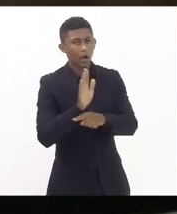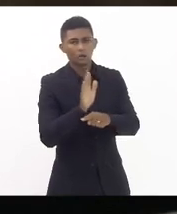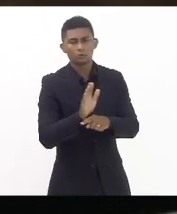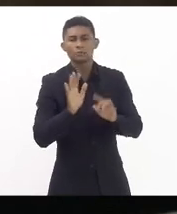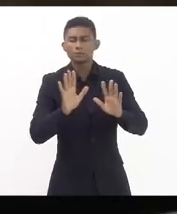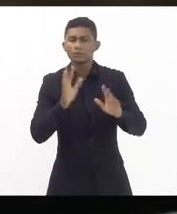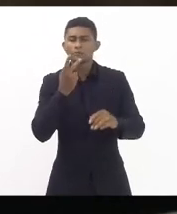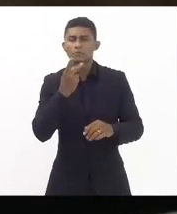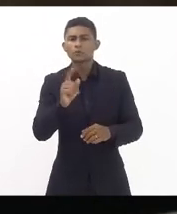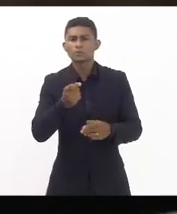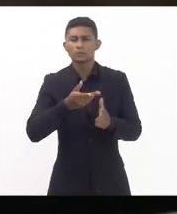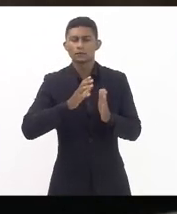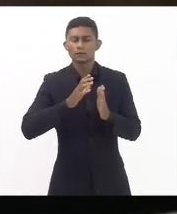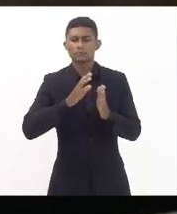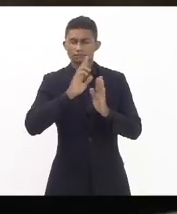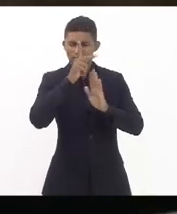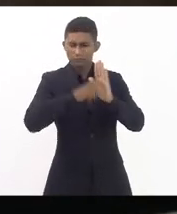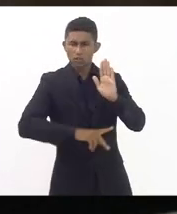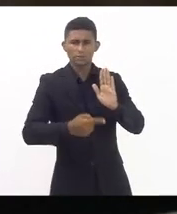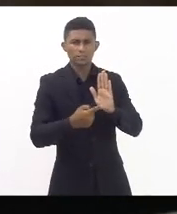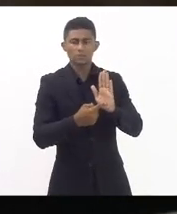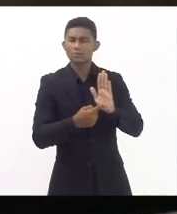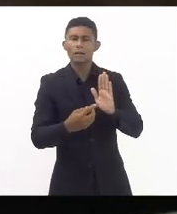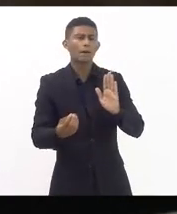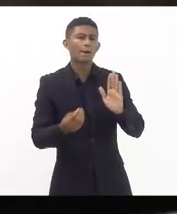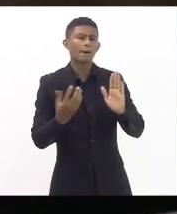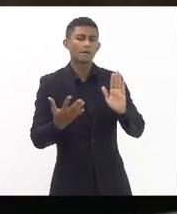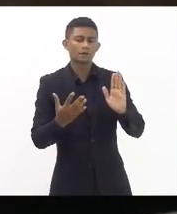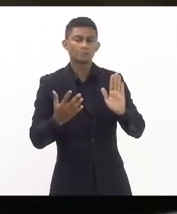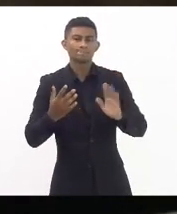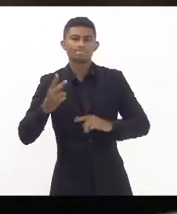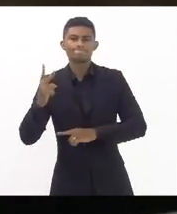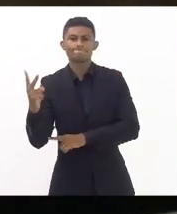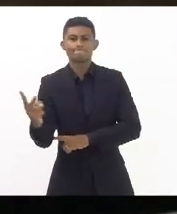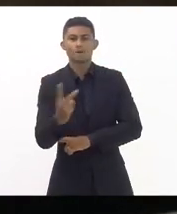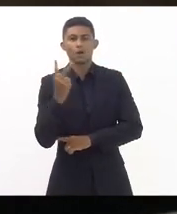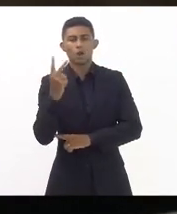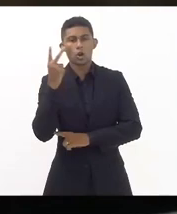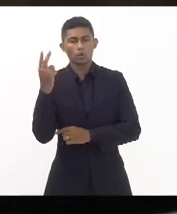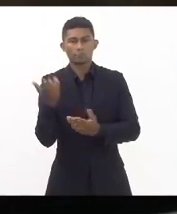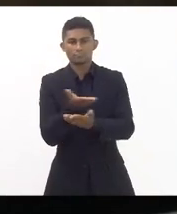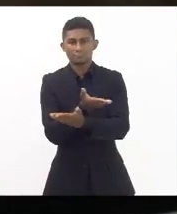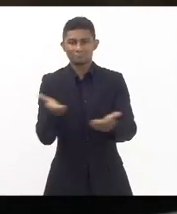um projeto que valoriza o trabalhador, valoriza o